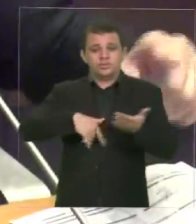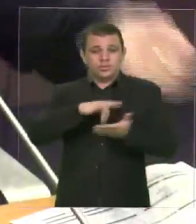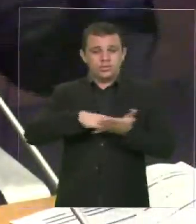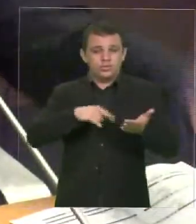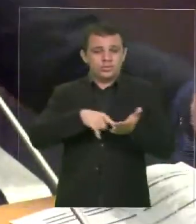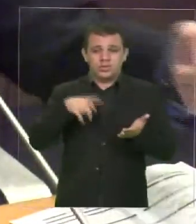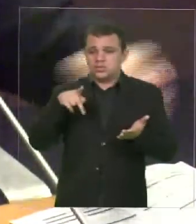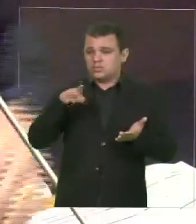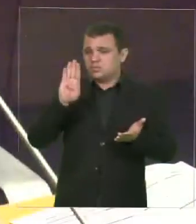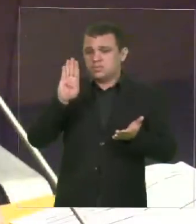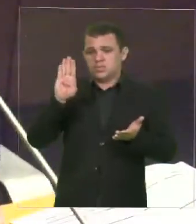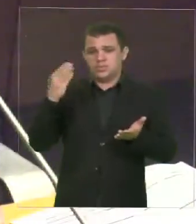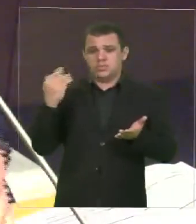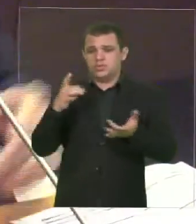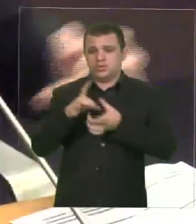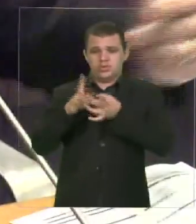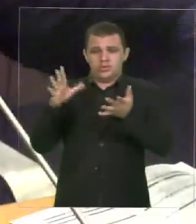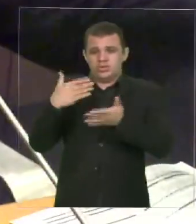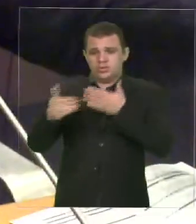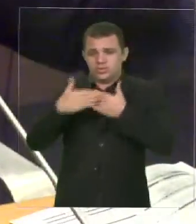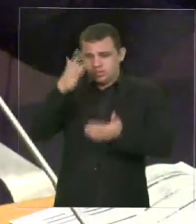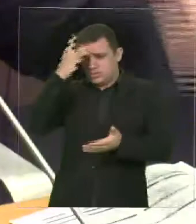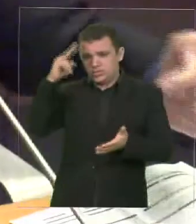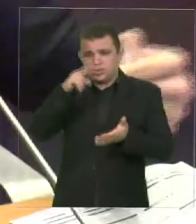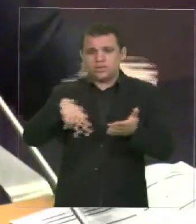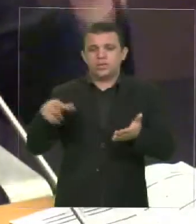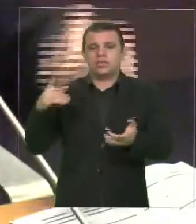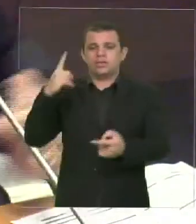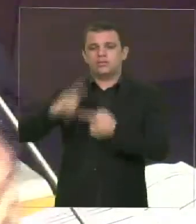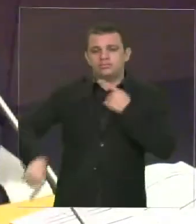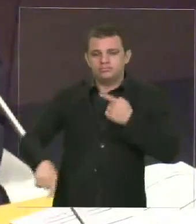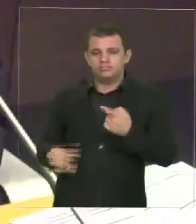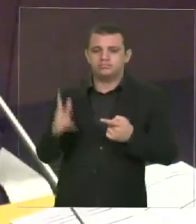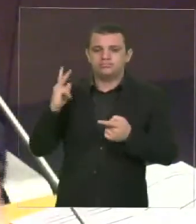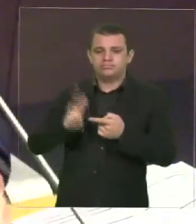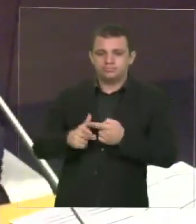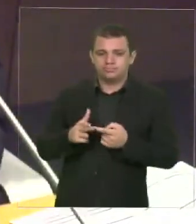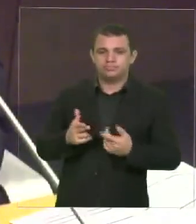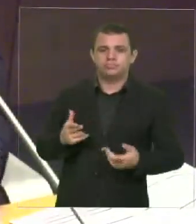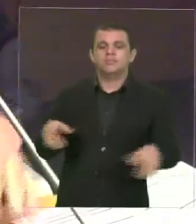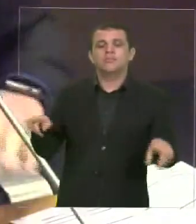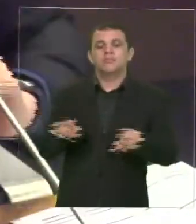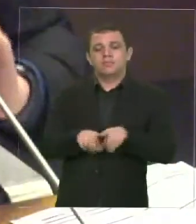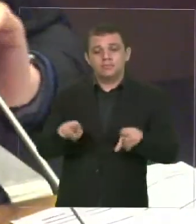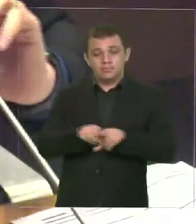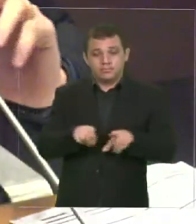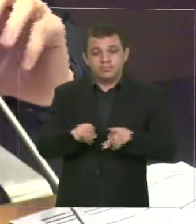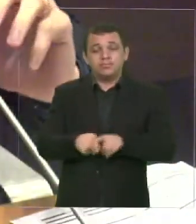público. E mais do que isso, se comportam de maneira a